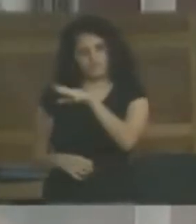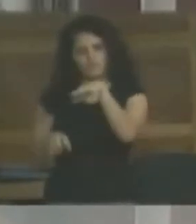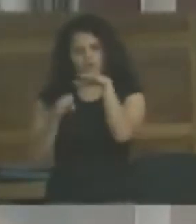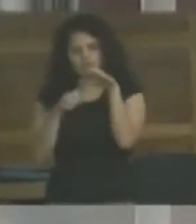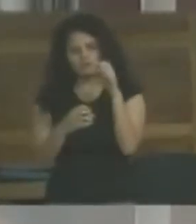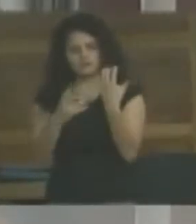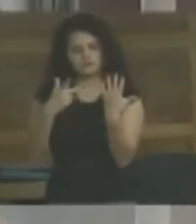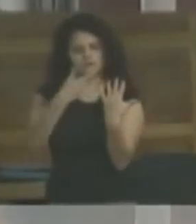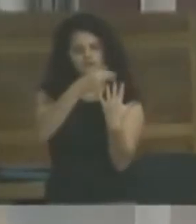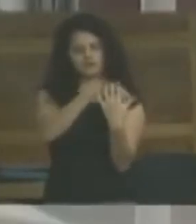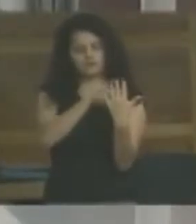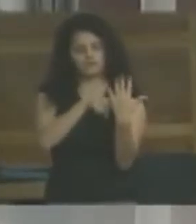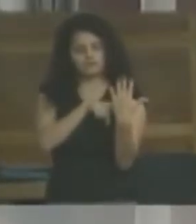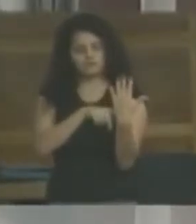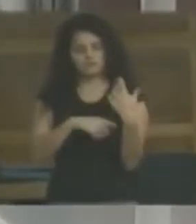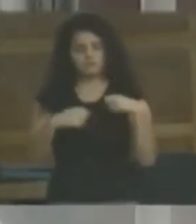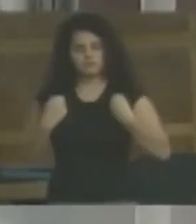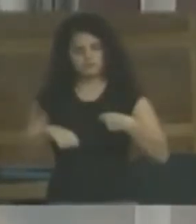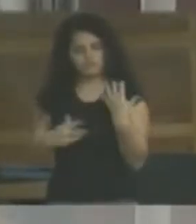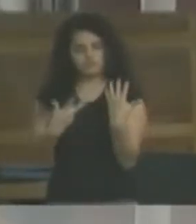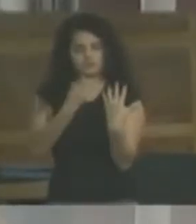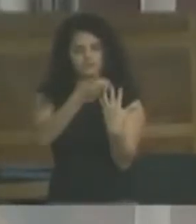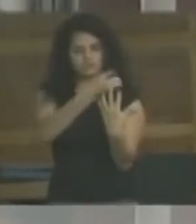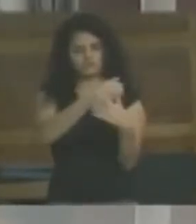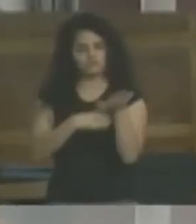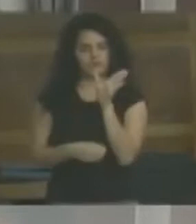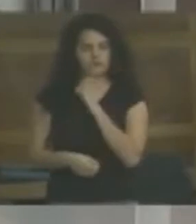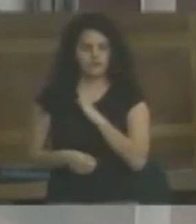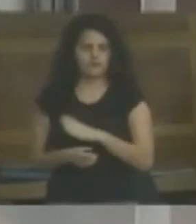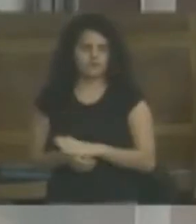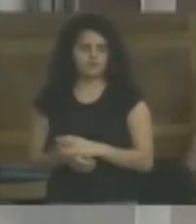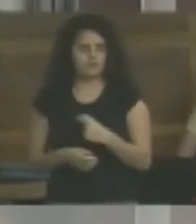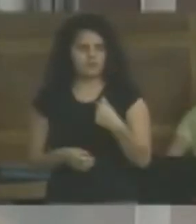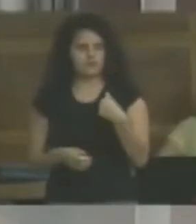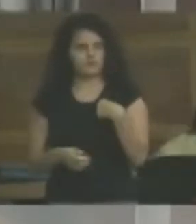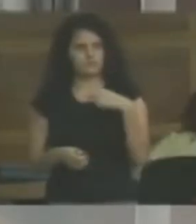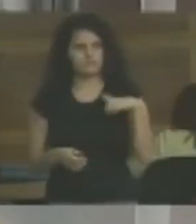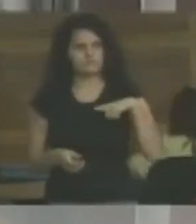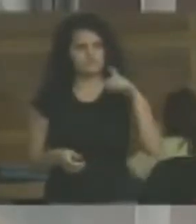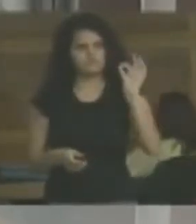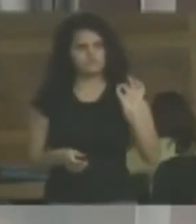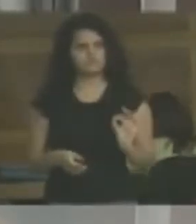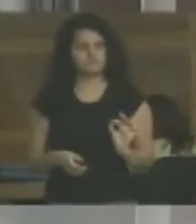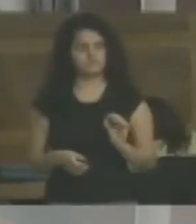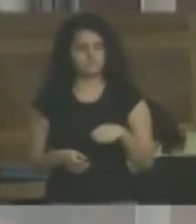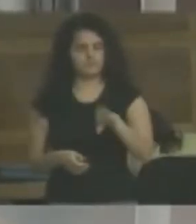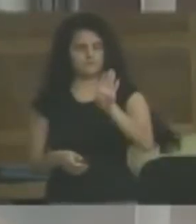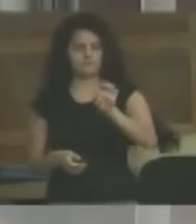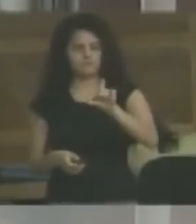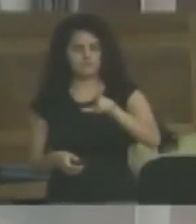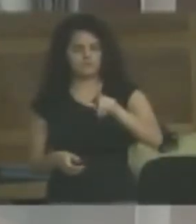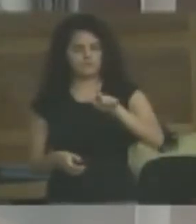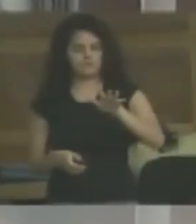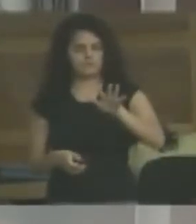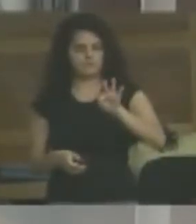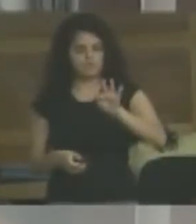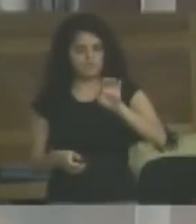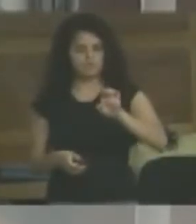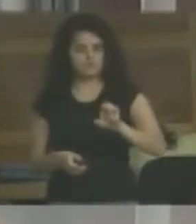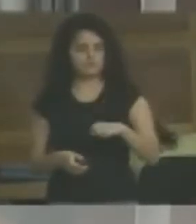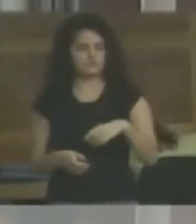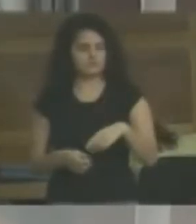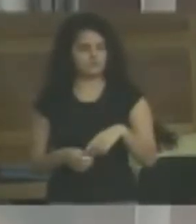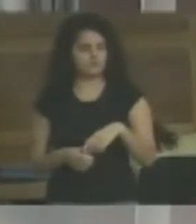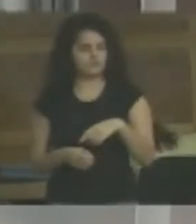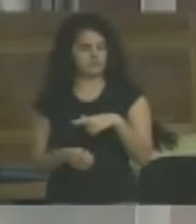estão necessitando de podas imediatas. Então, eu tenho certeza que a Beth Brito, com a equipe brilhante que ela tem, faz